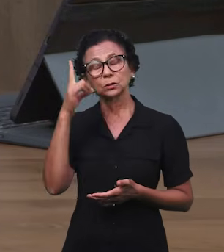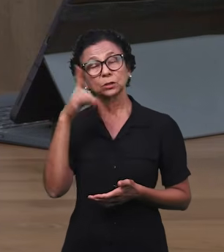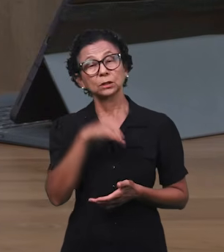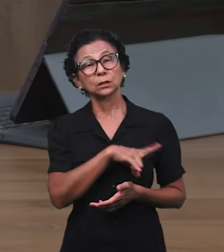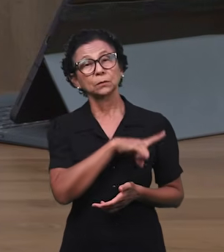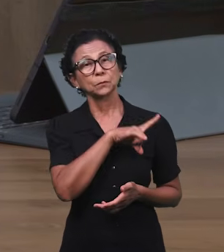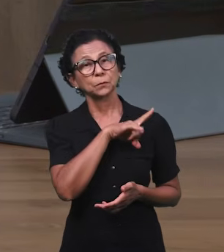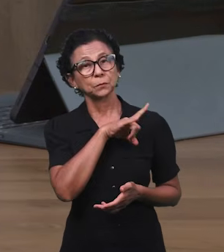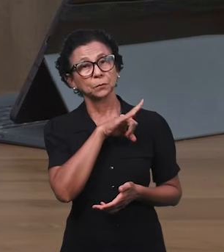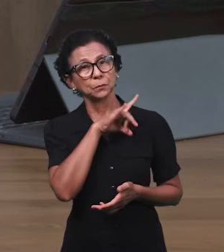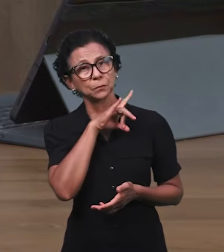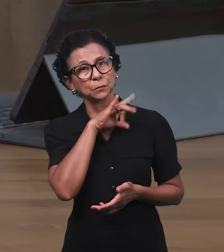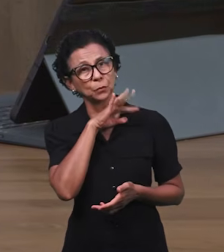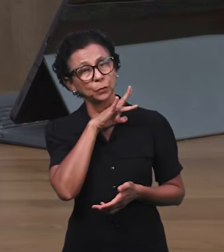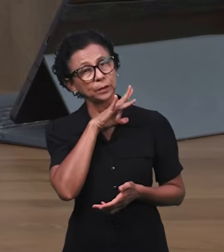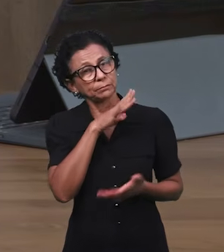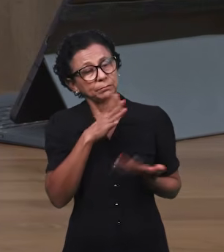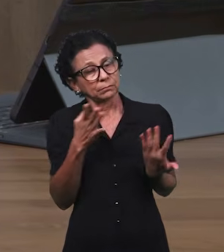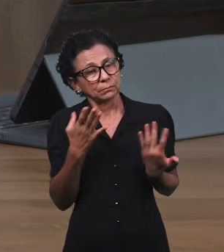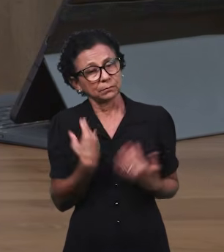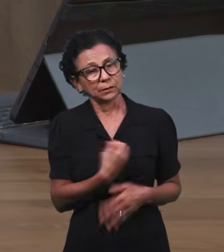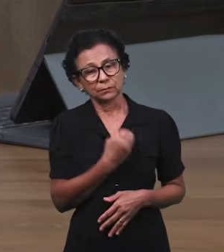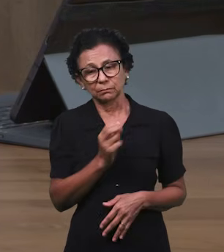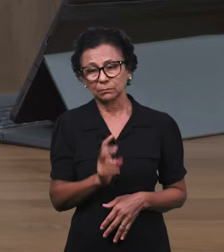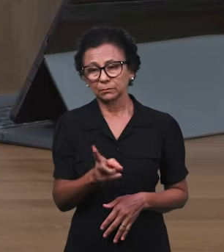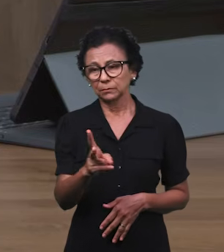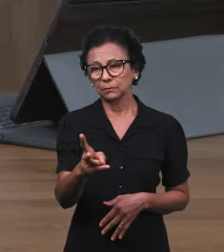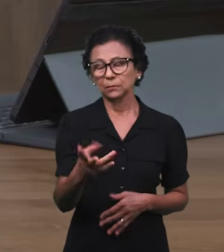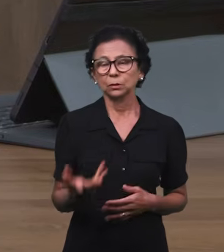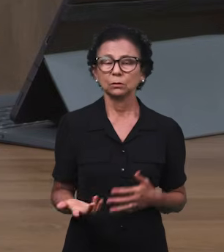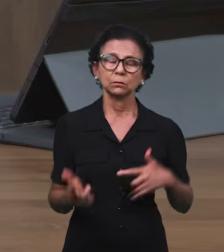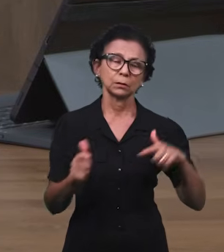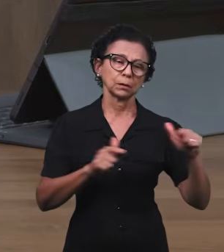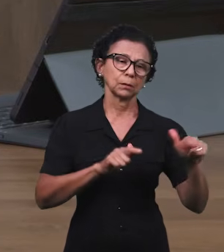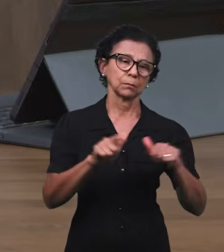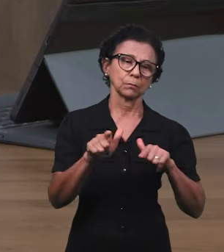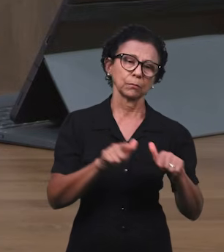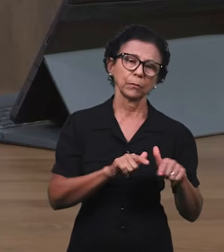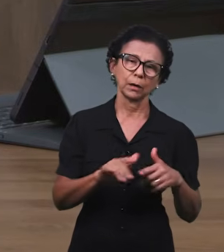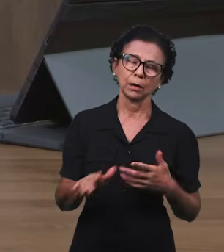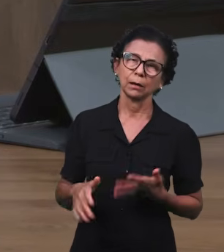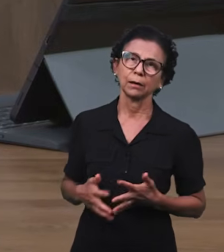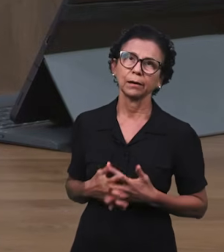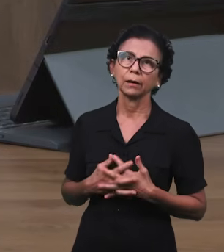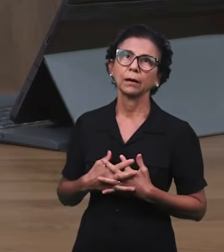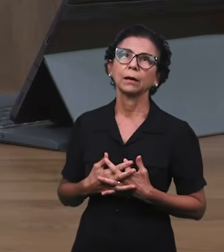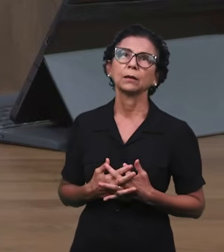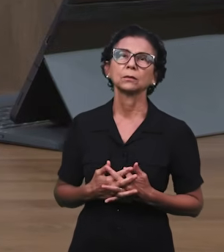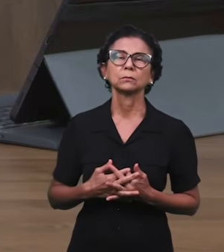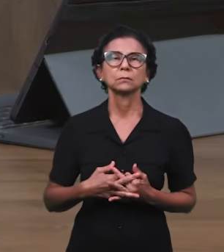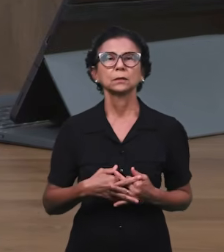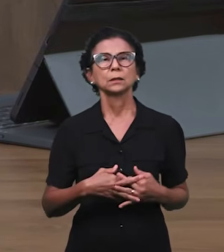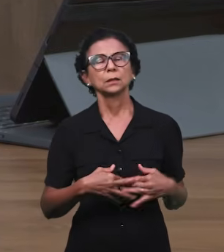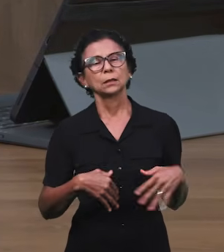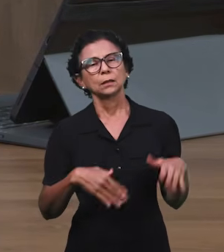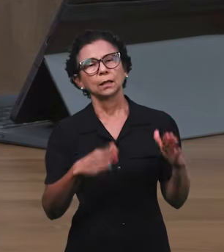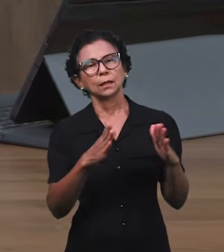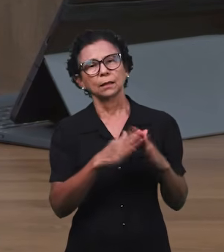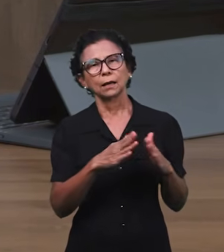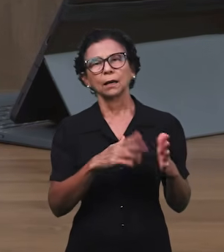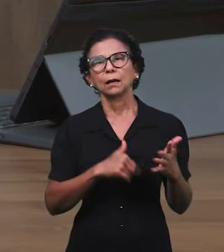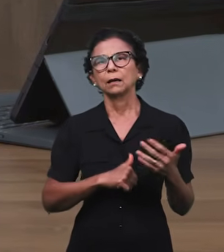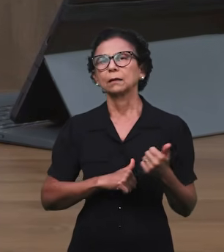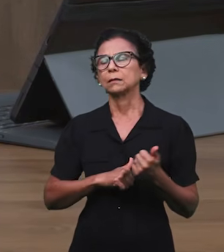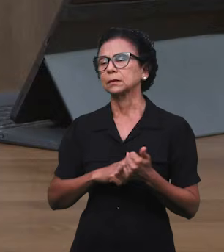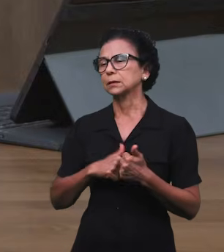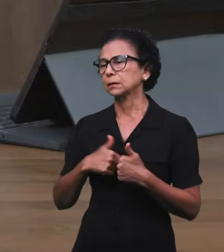mas a vida continua. O trabalho continua, tem as necessidades da casa, as necessidades do